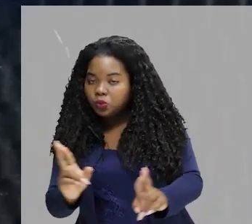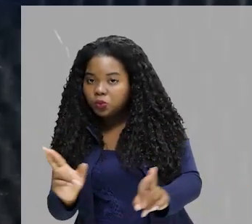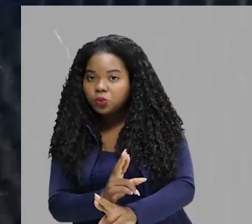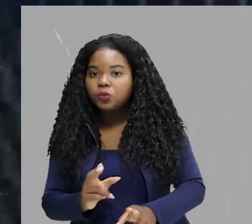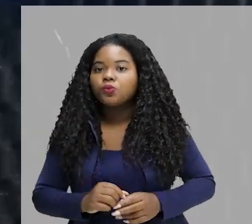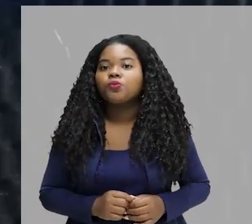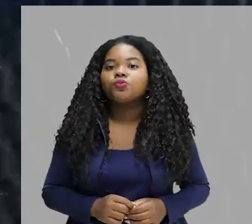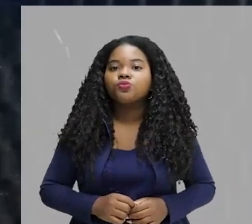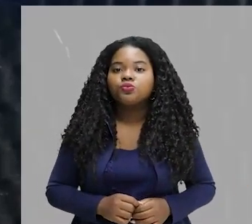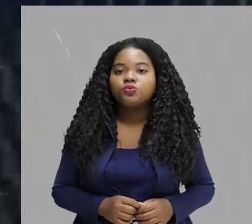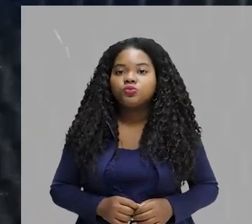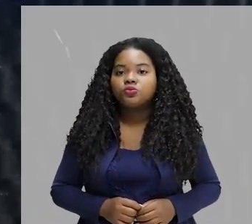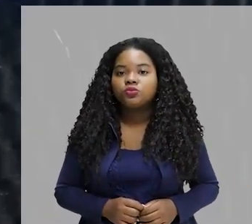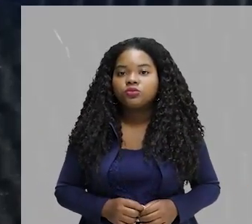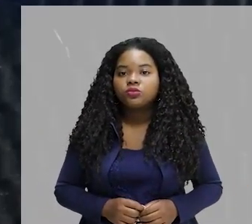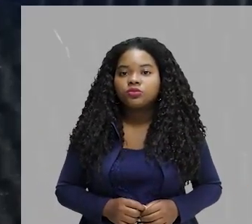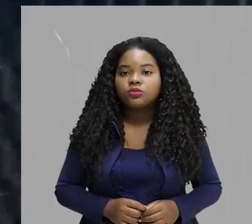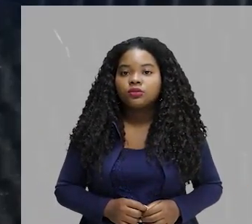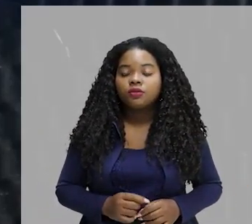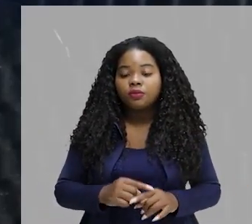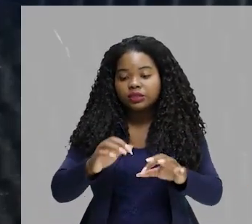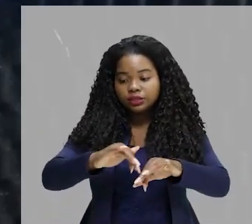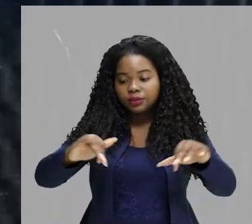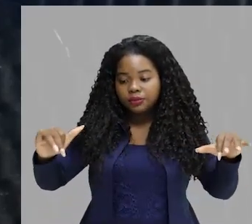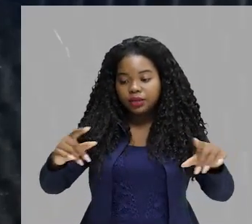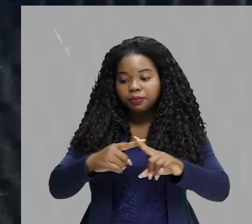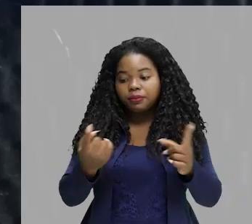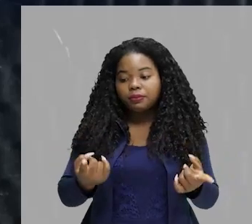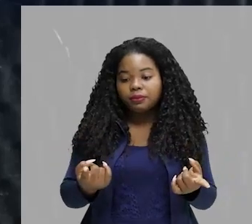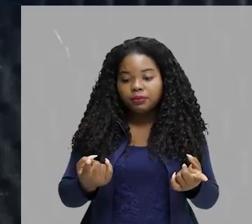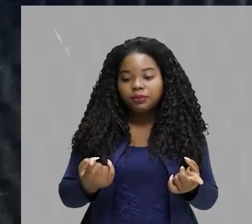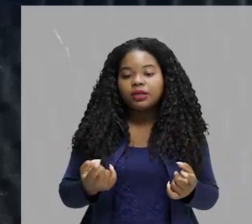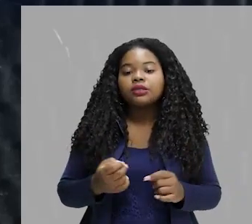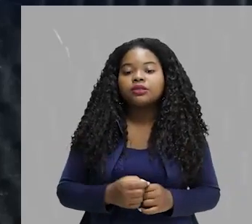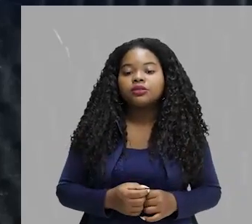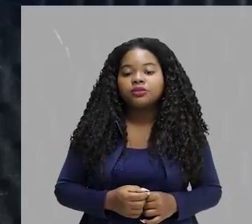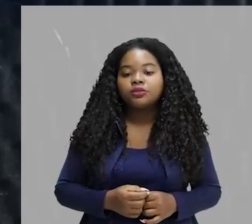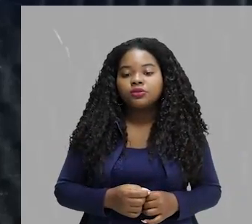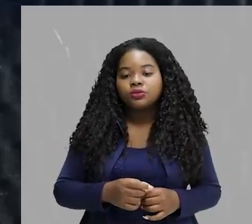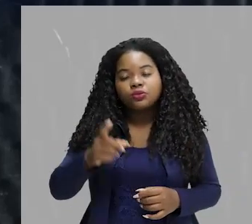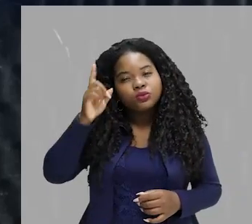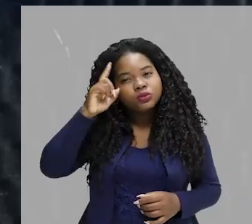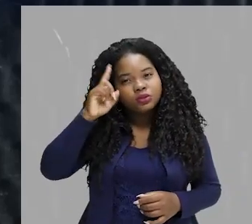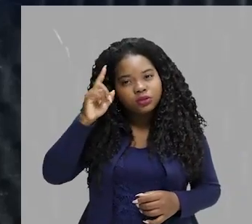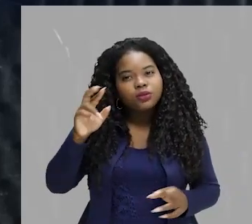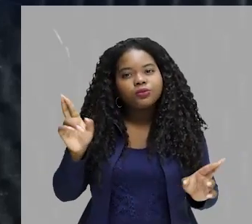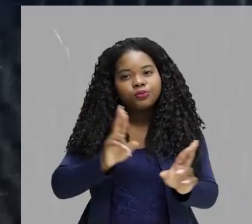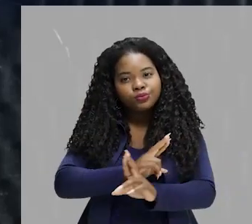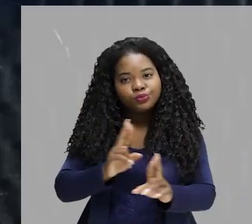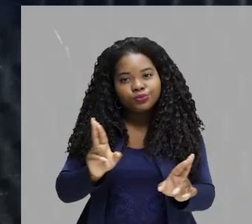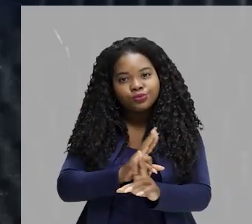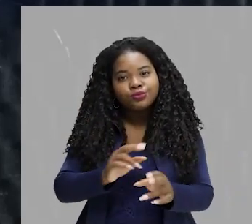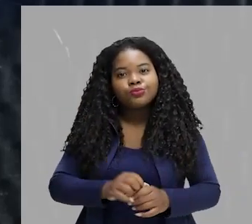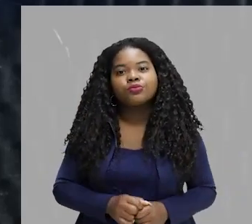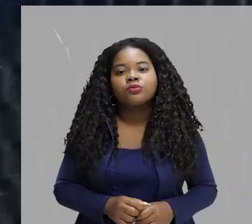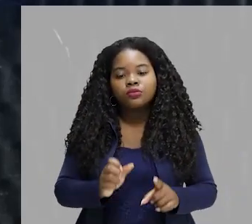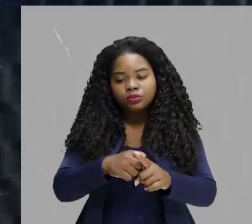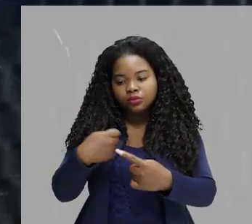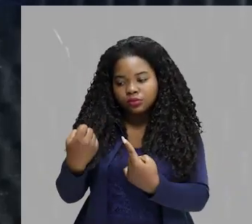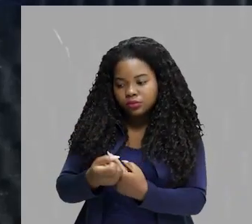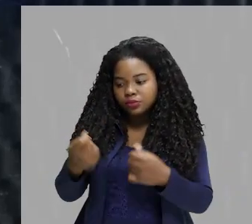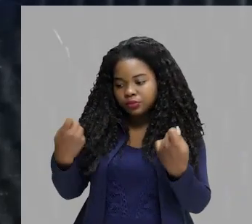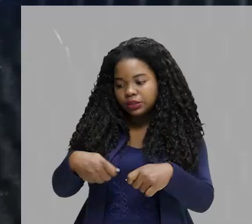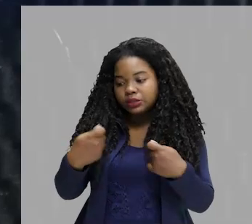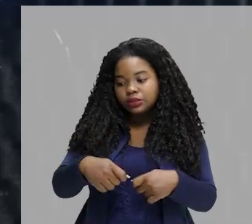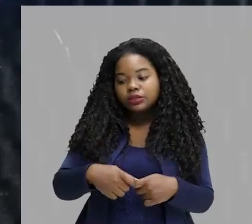A gente didaticamente separa, mas na vida real estão diretamente relacionados. Para a gente falar de sociedade, a gente tem que